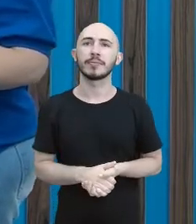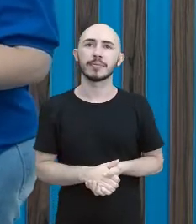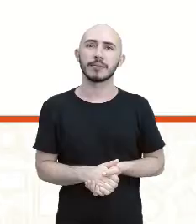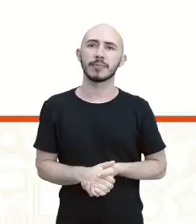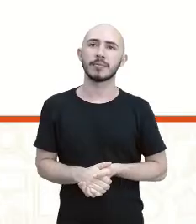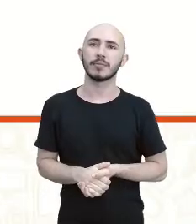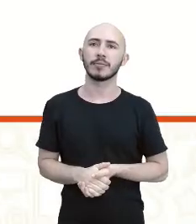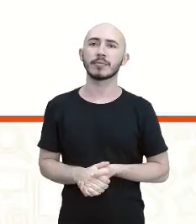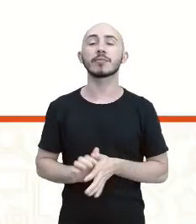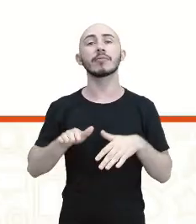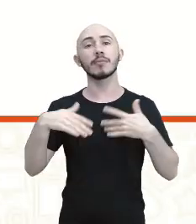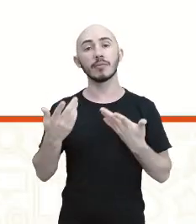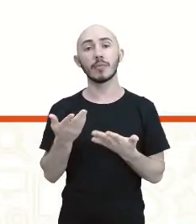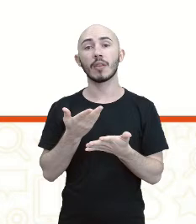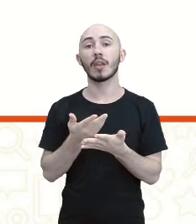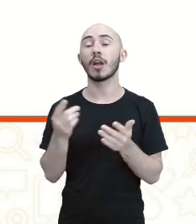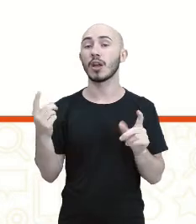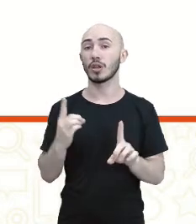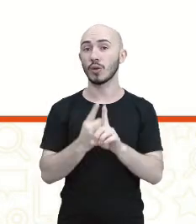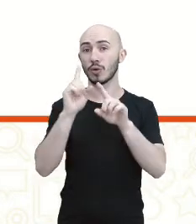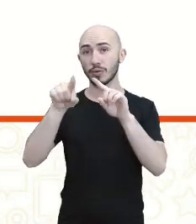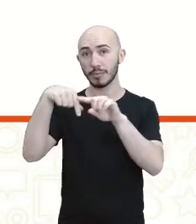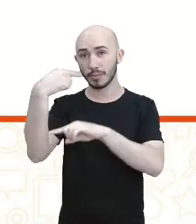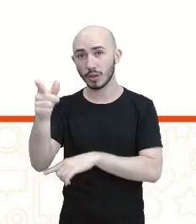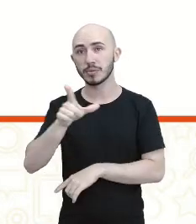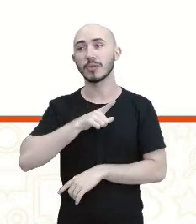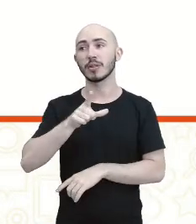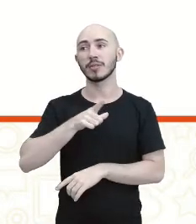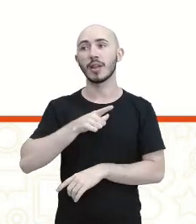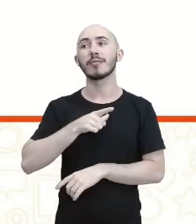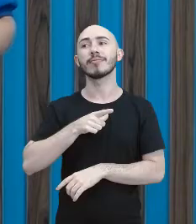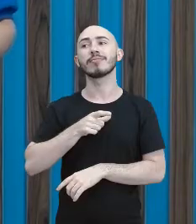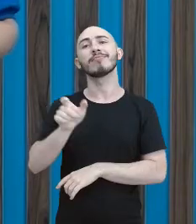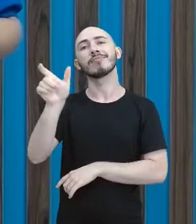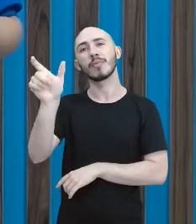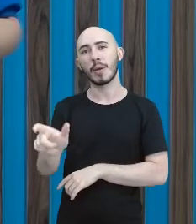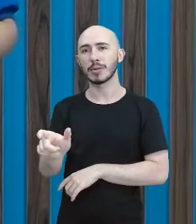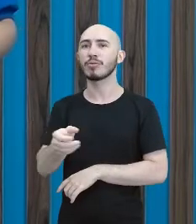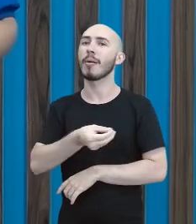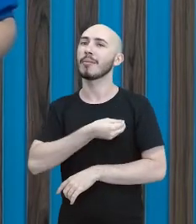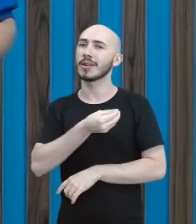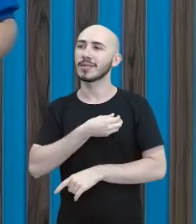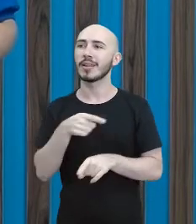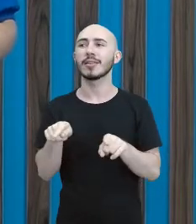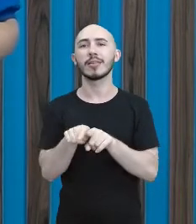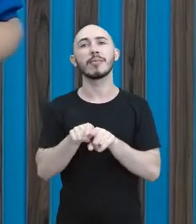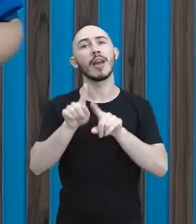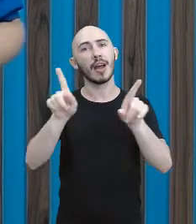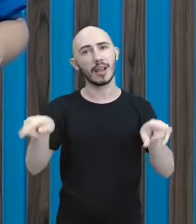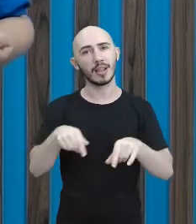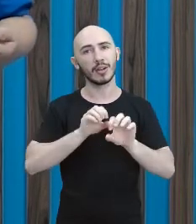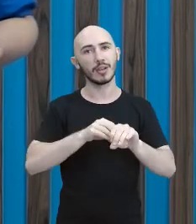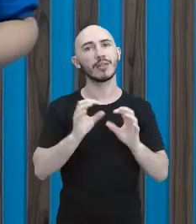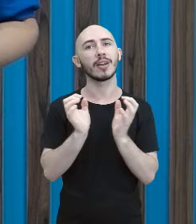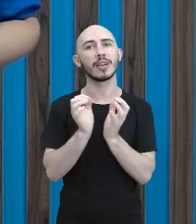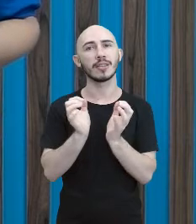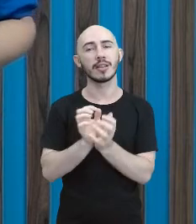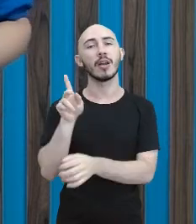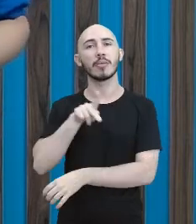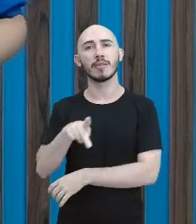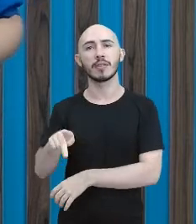Bom, no nosso próximo encontro, nós vamos ter a presença aqui nos nossos estúdios do Educa Recife, do